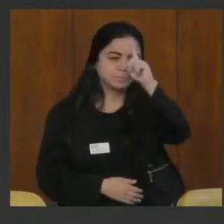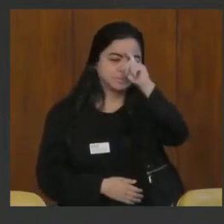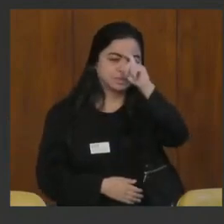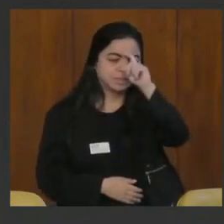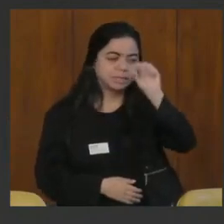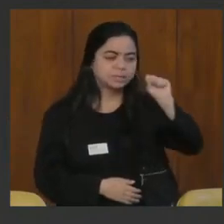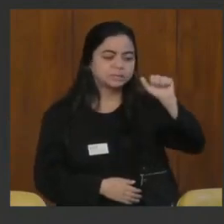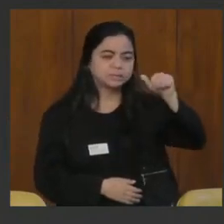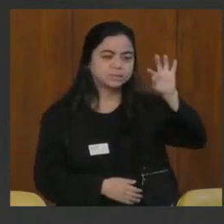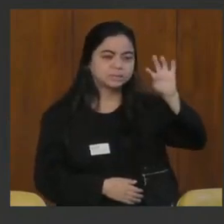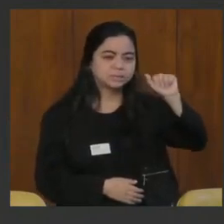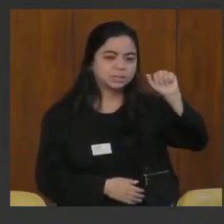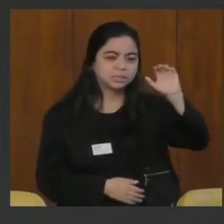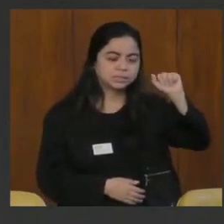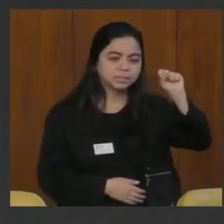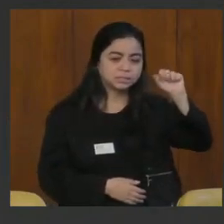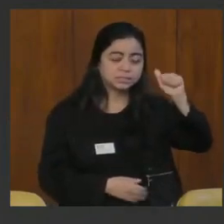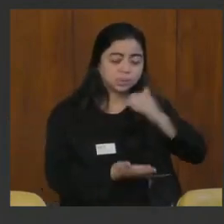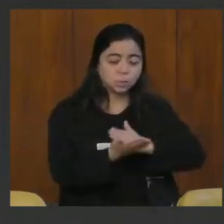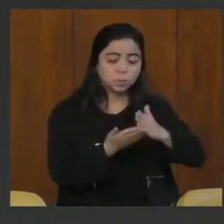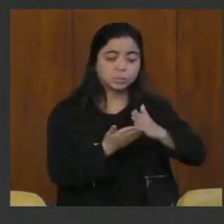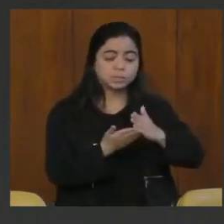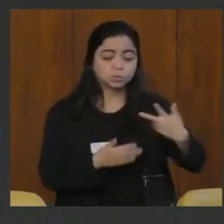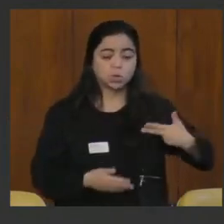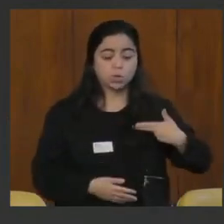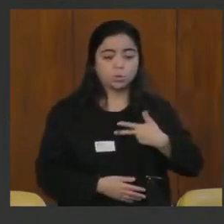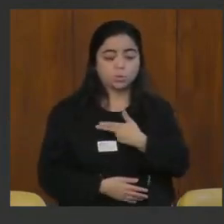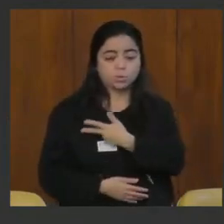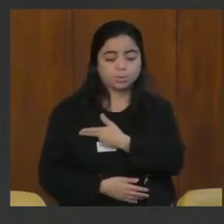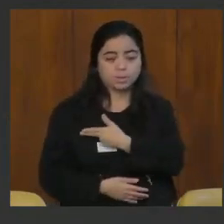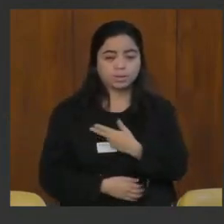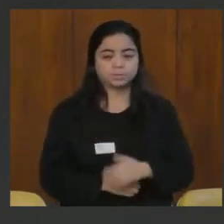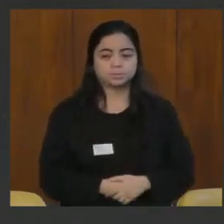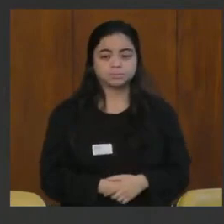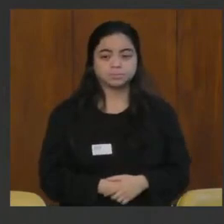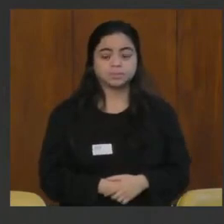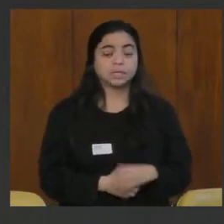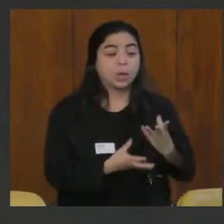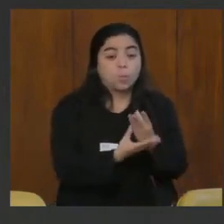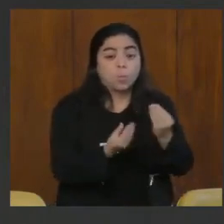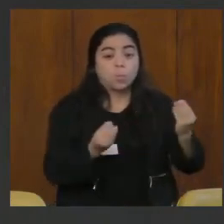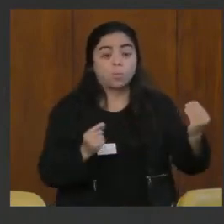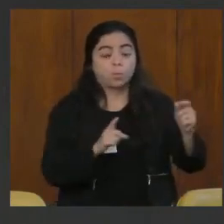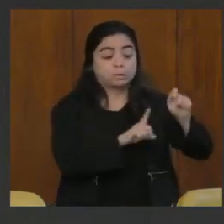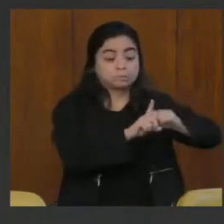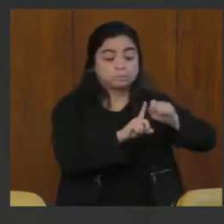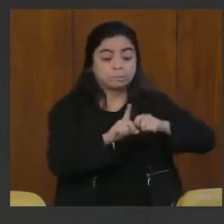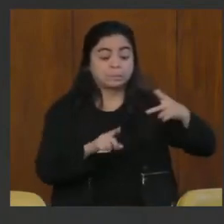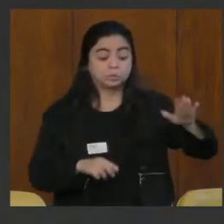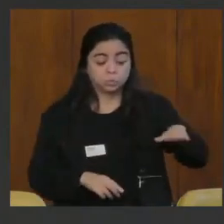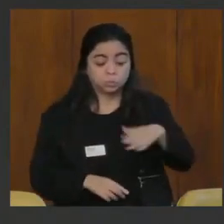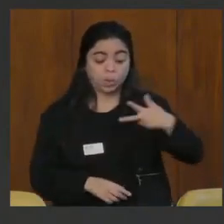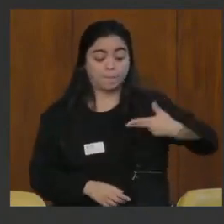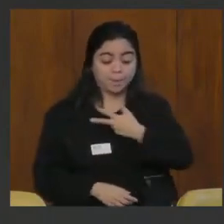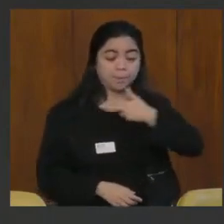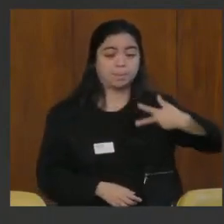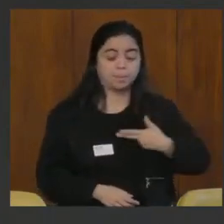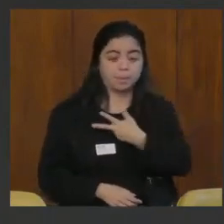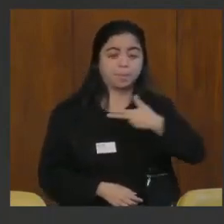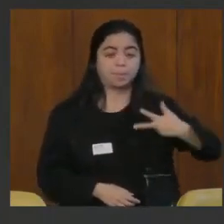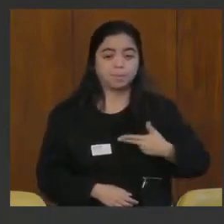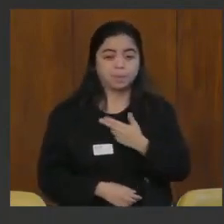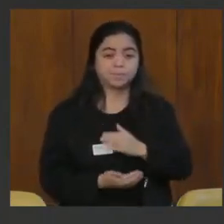começou a operar síndrome de Down e a gente operava muitas crianças por mês. Depois que a gente abriu o ambulatório, então aí ficou muito